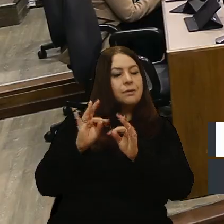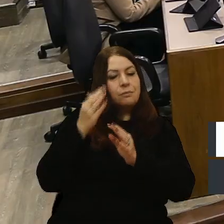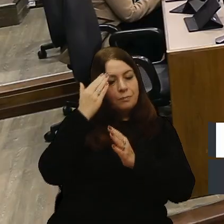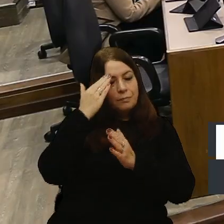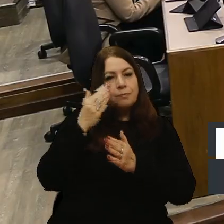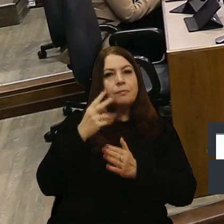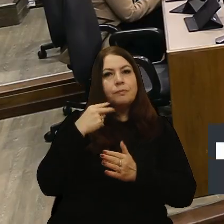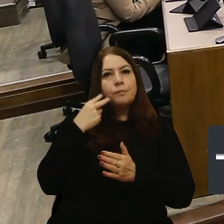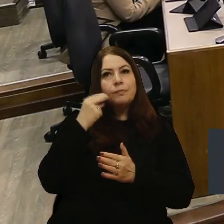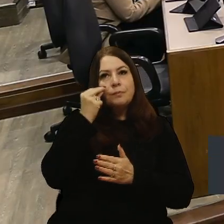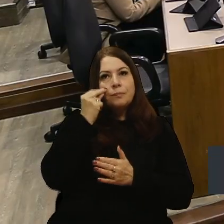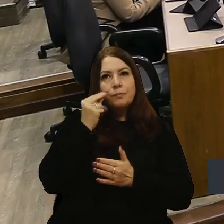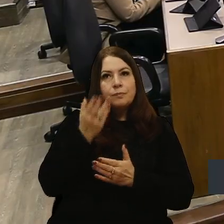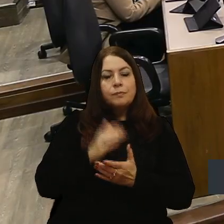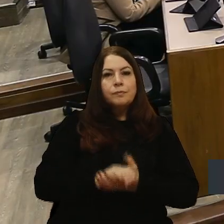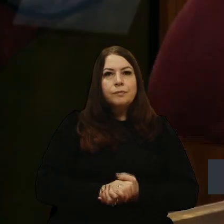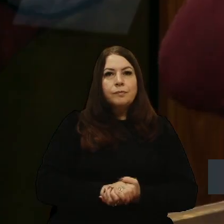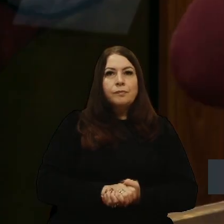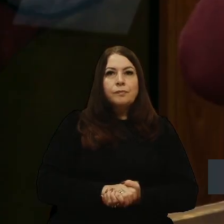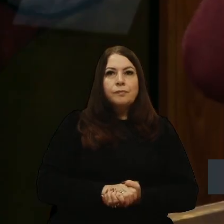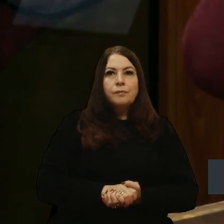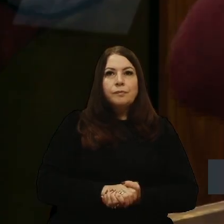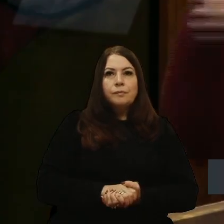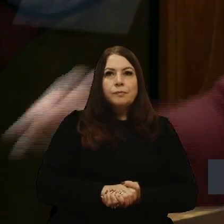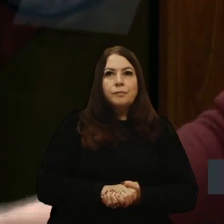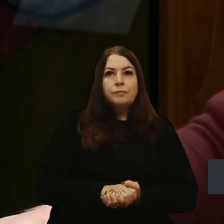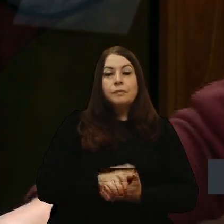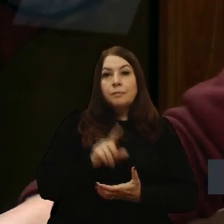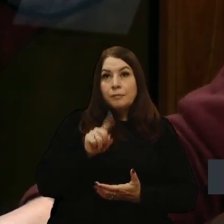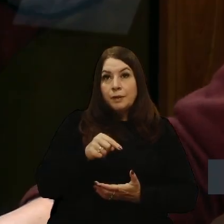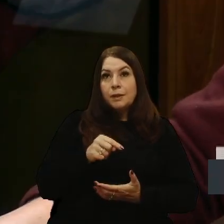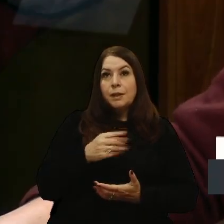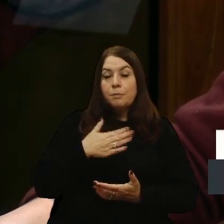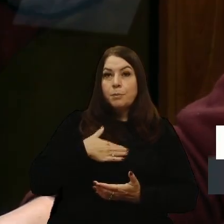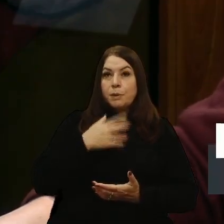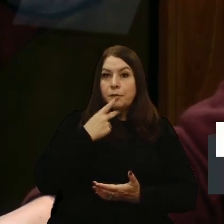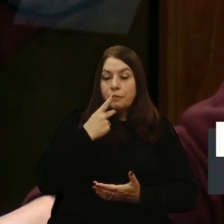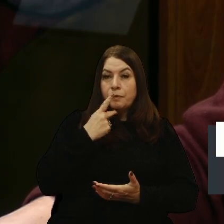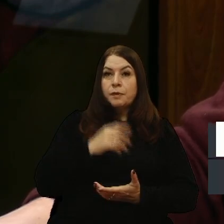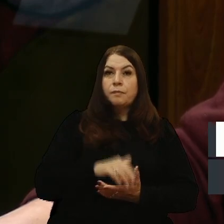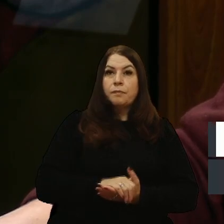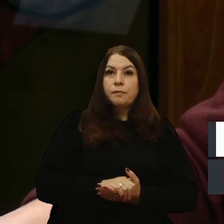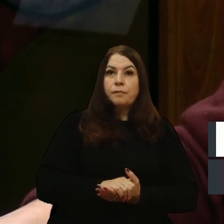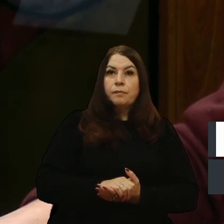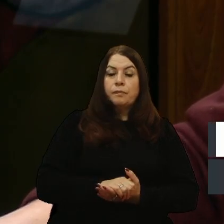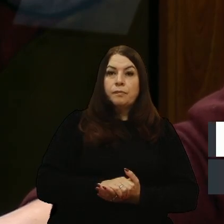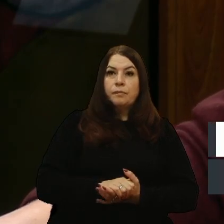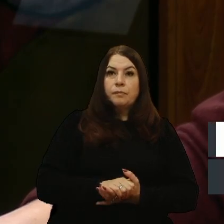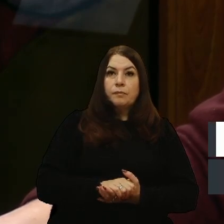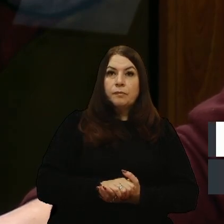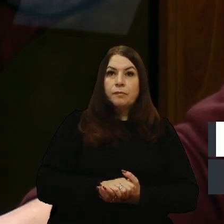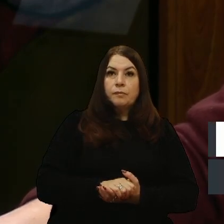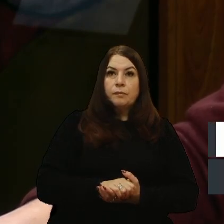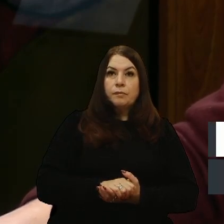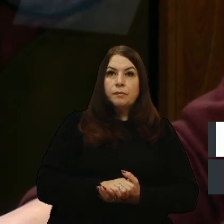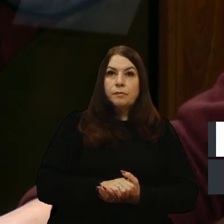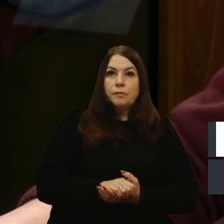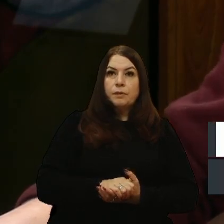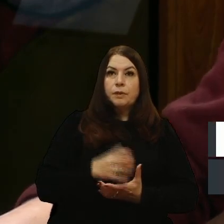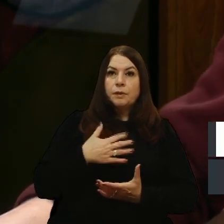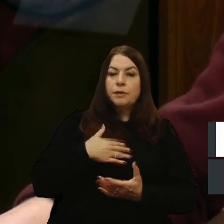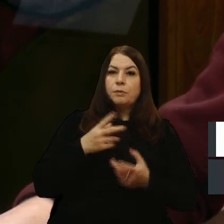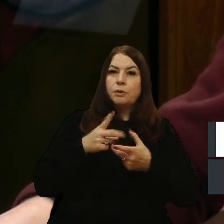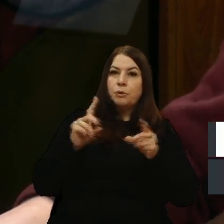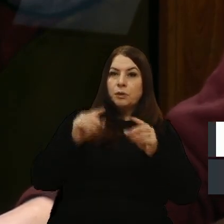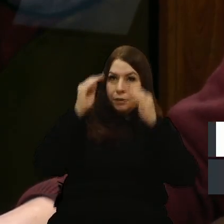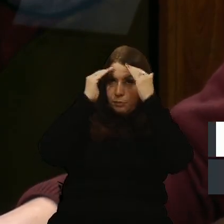Obrigado, vereador Dr. Cláudio de Brade. Mas justamente a minha fala, e de uma forma muito republicana e